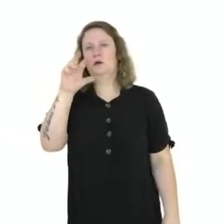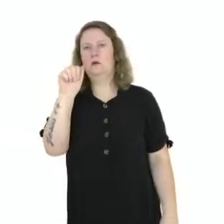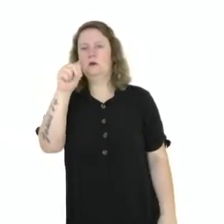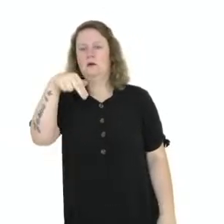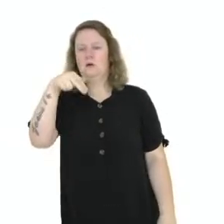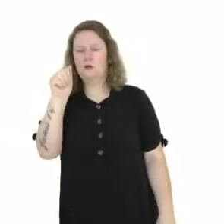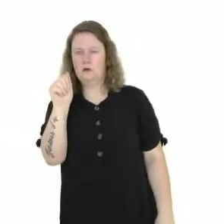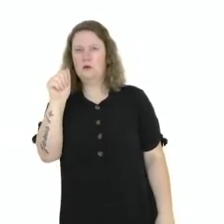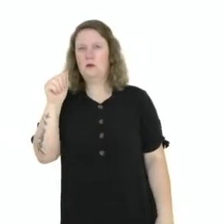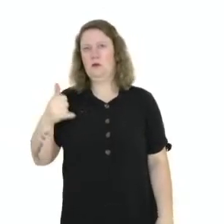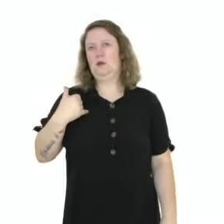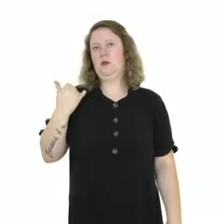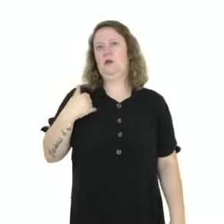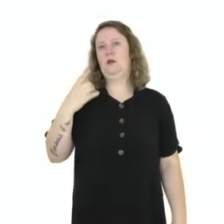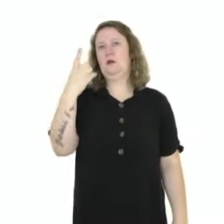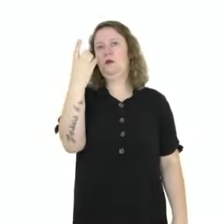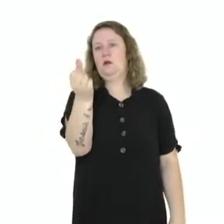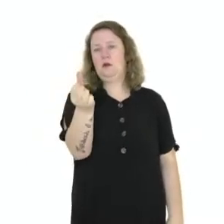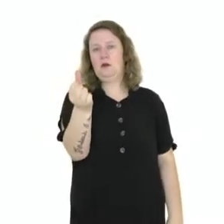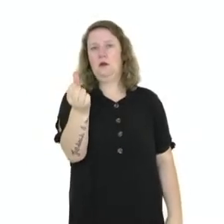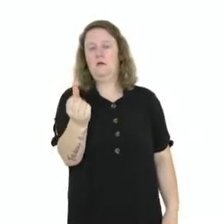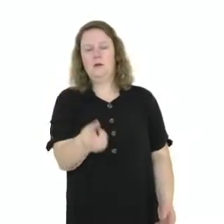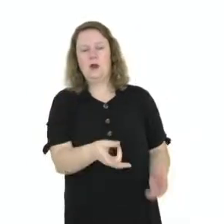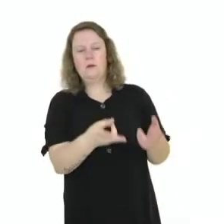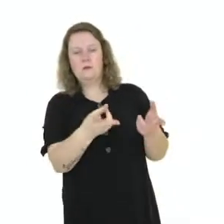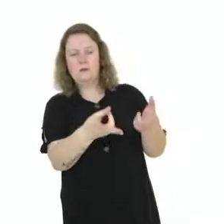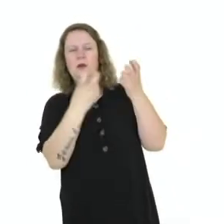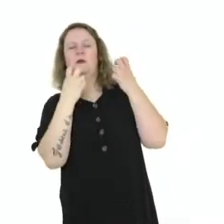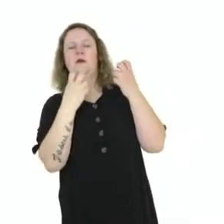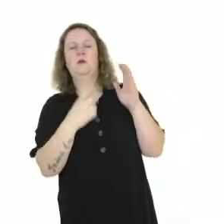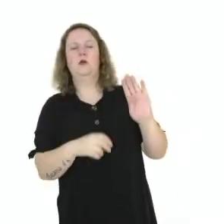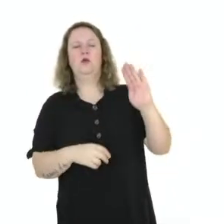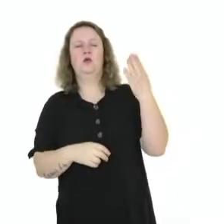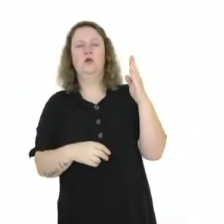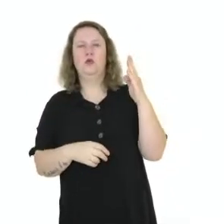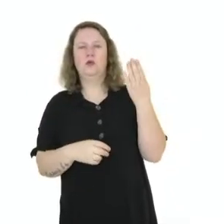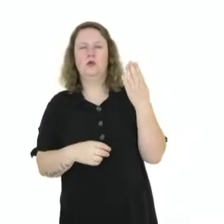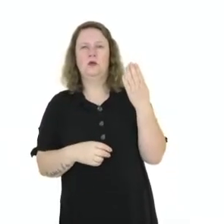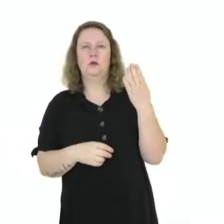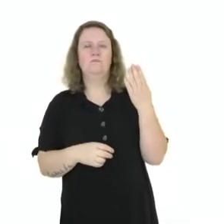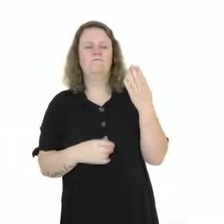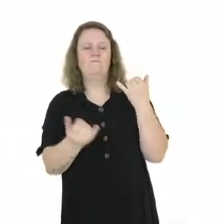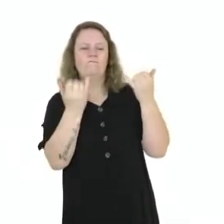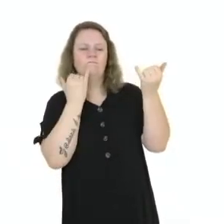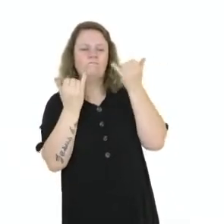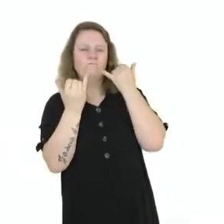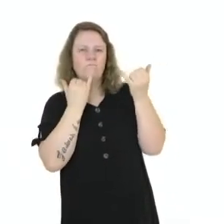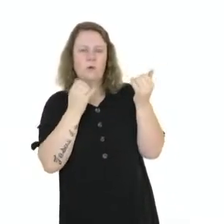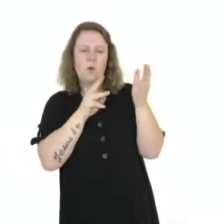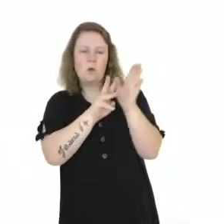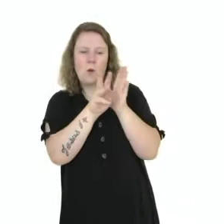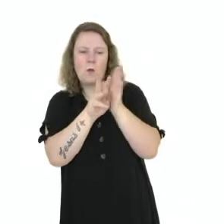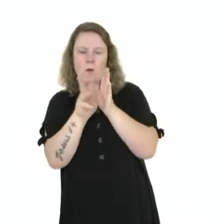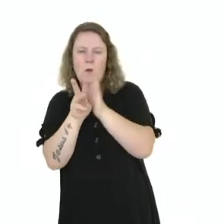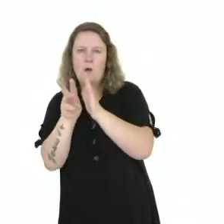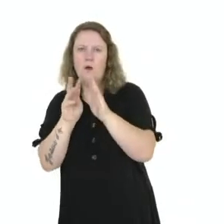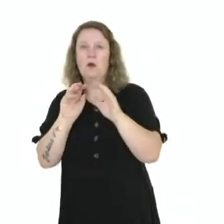anos, a identificar notícias falsas que circulam nos grupos virtuais. Nas